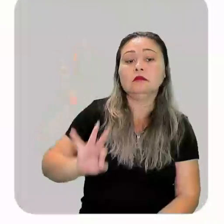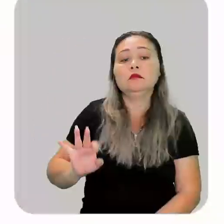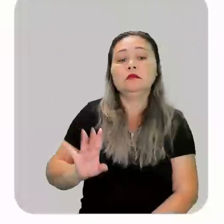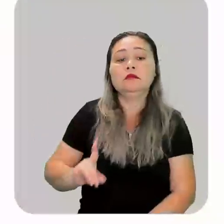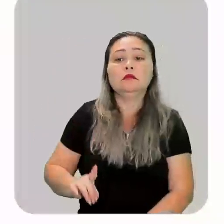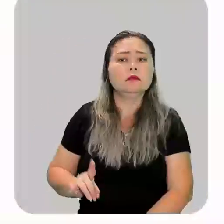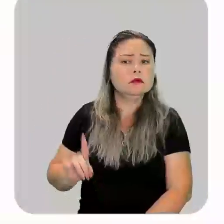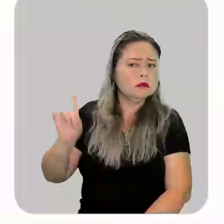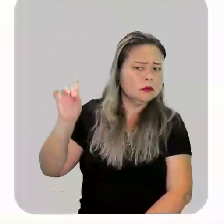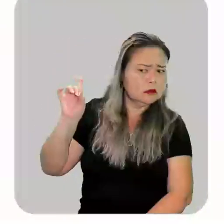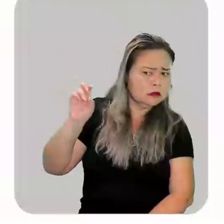150%. Ixi, que o 5 fechou ali.